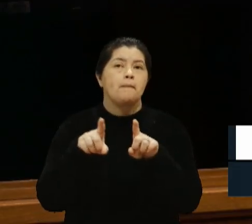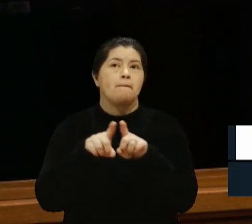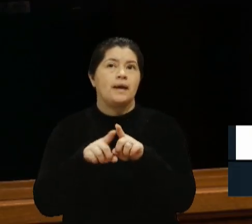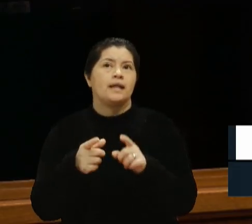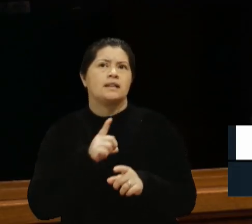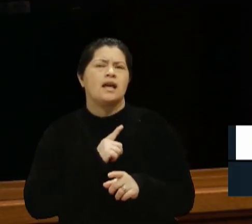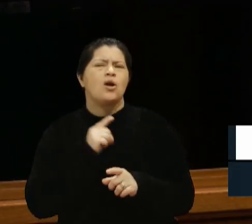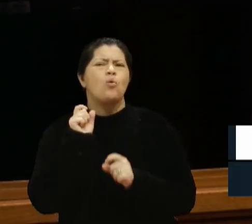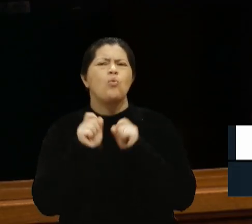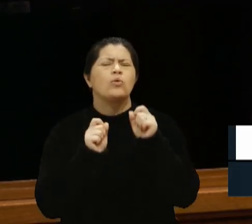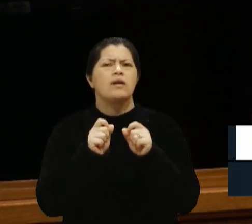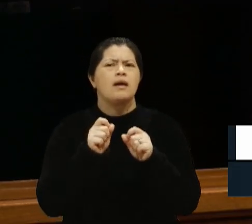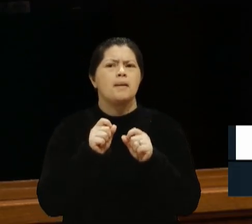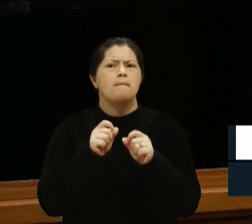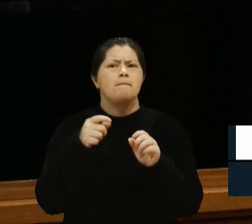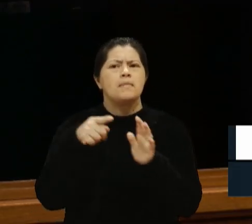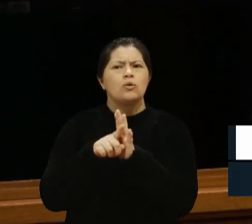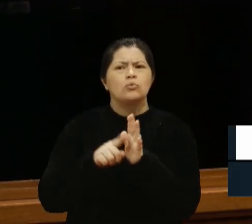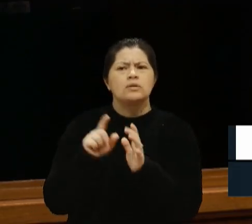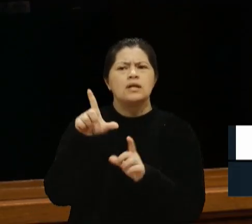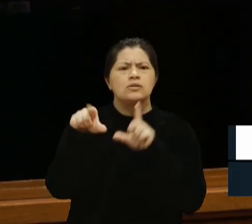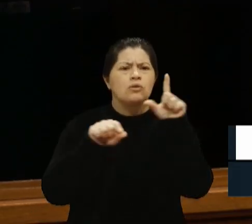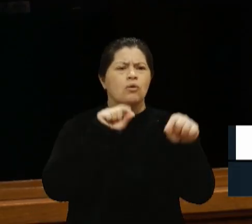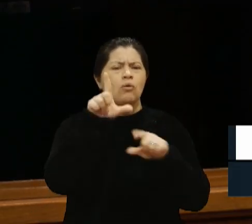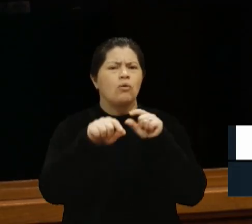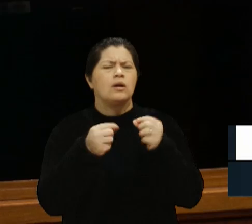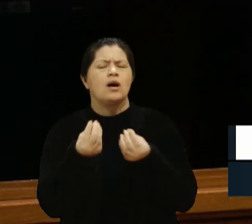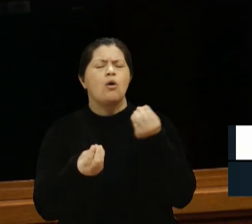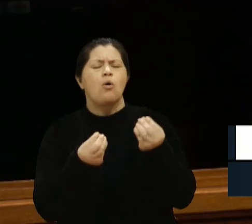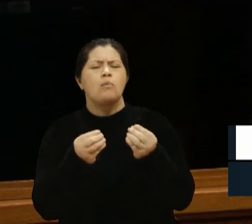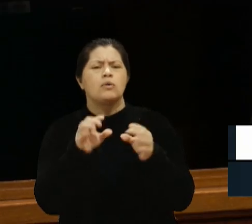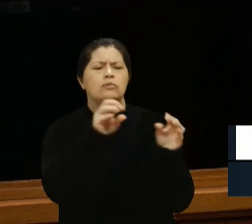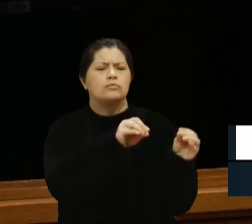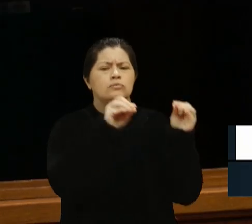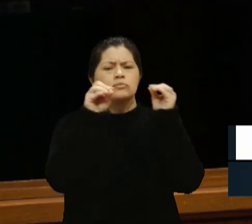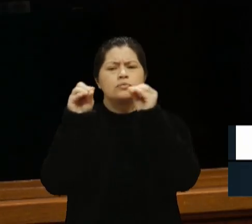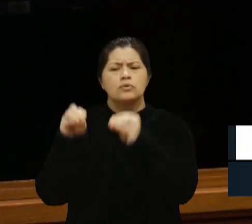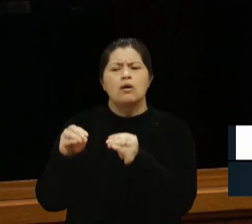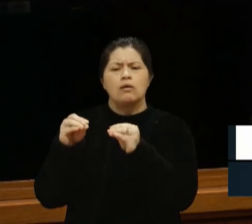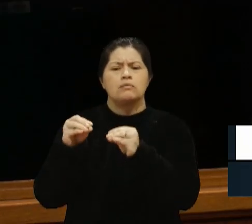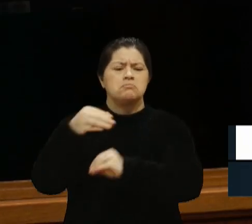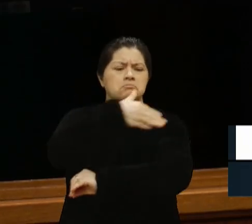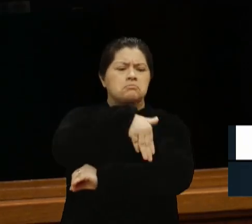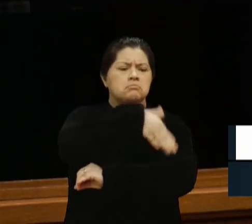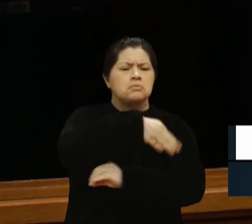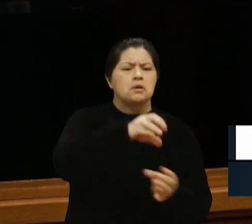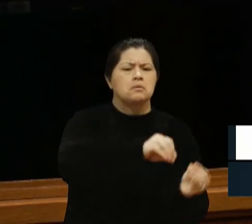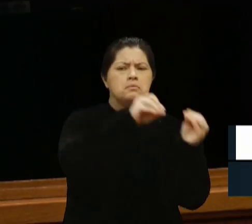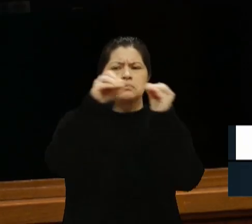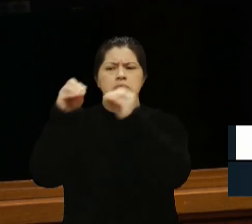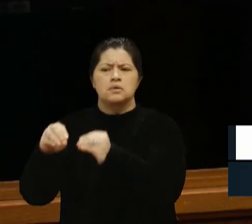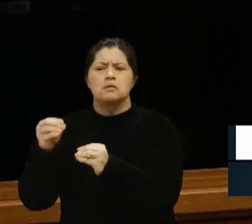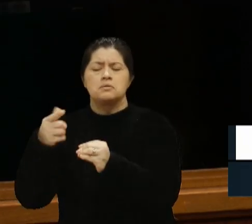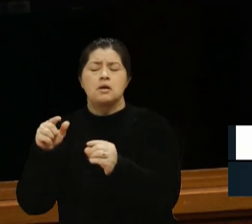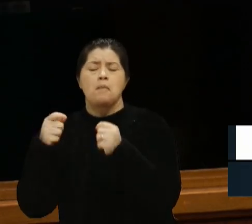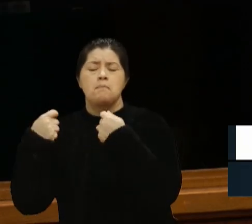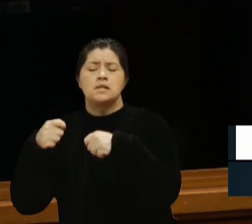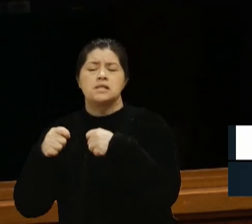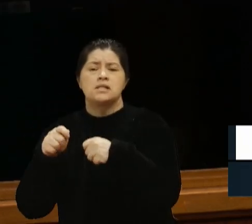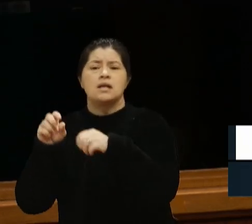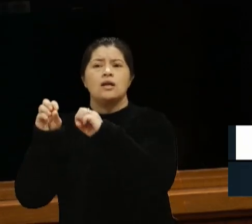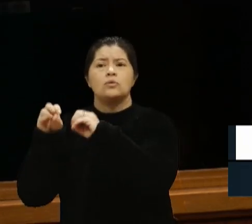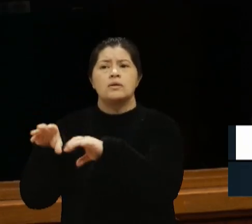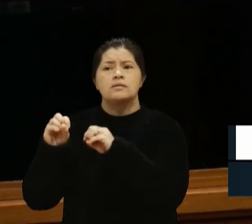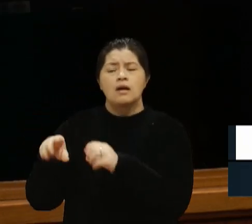estão sendo pensadas para que a gente possa trabalhar pela saída dessas pessoas em situação de rua, sendo que a gente sabe, né, que precisa de educação, que precisa